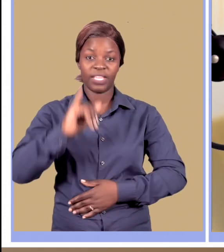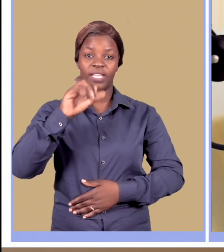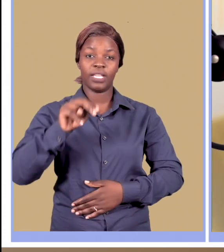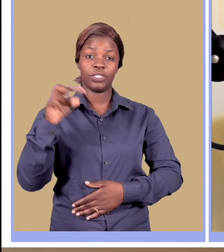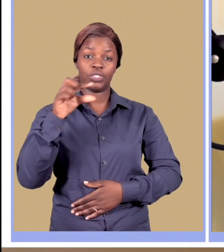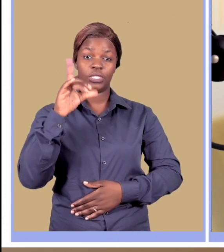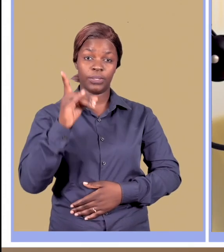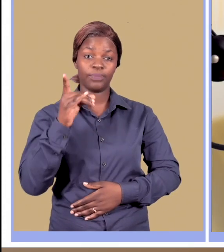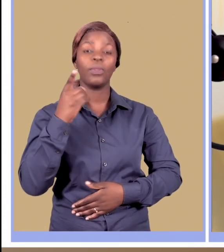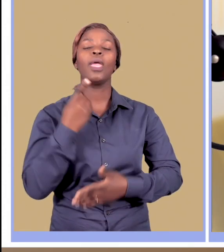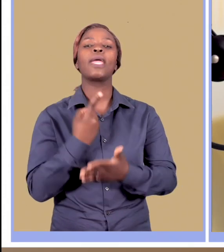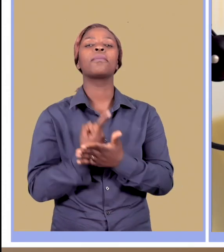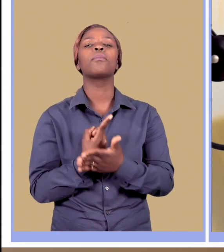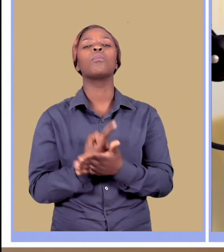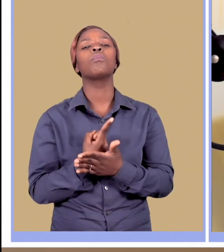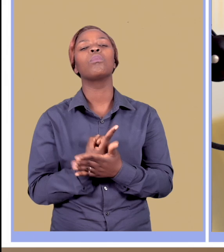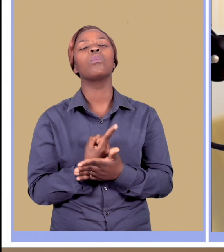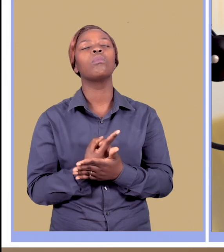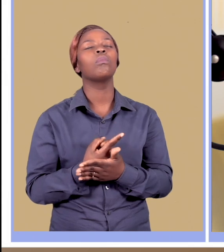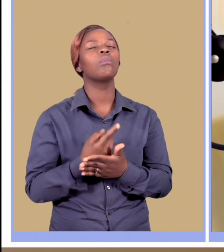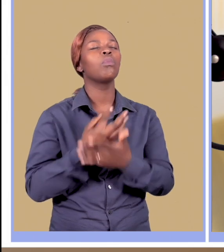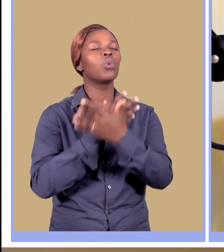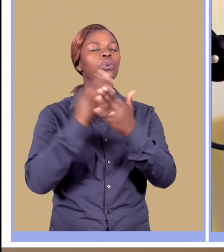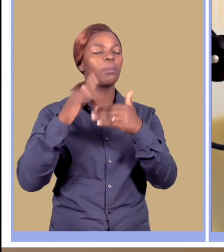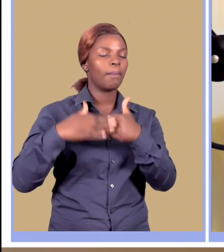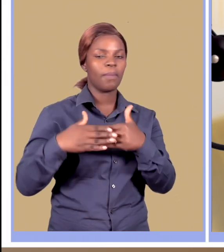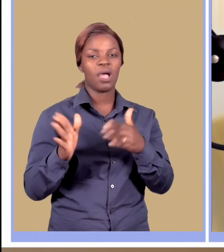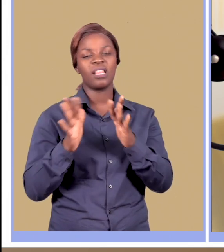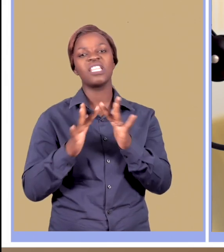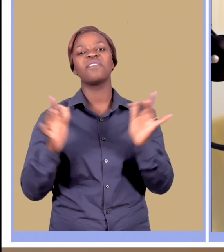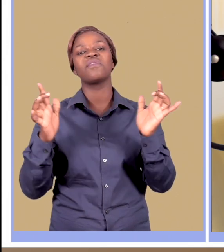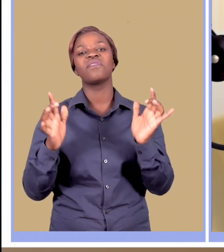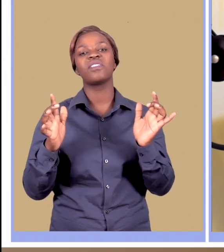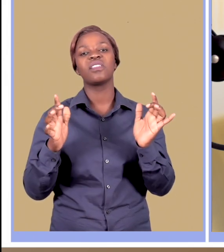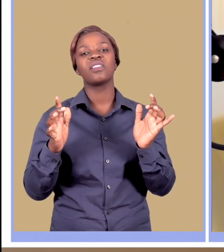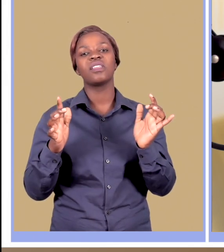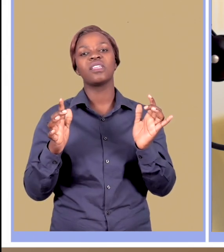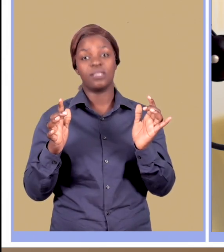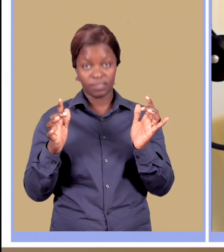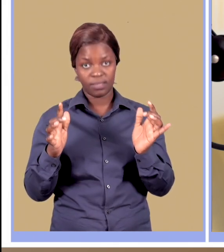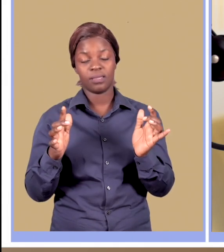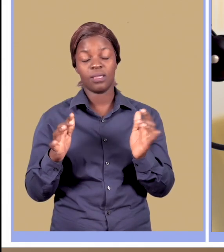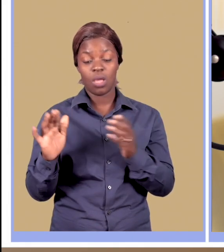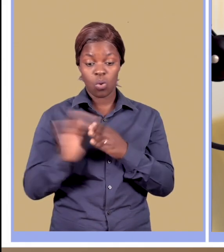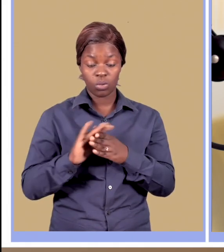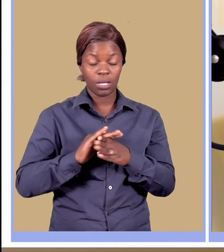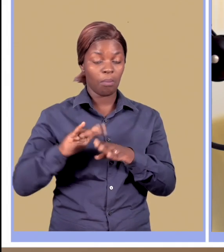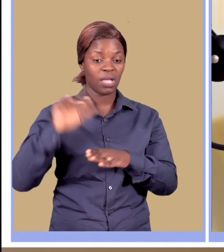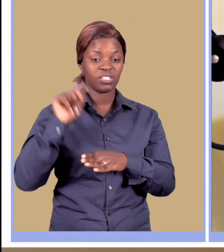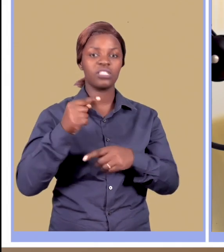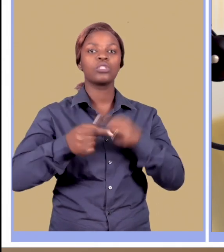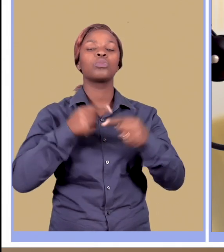que o NCD deve estar muito mais aberto, fazer isto como um programa seu, e